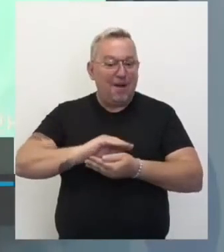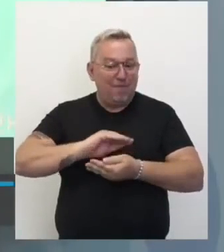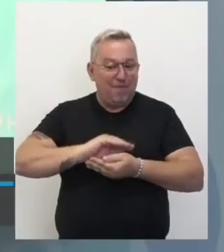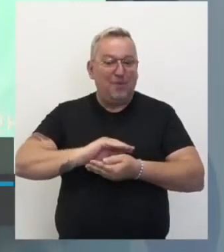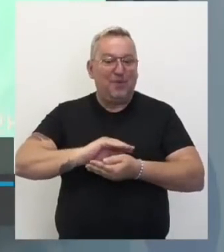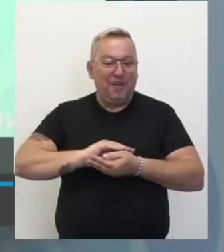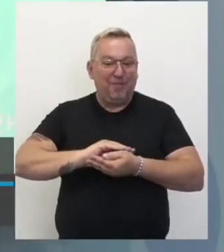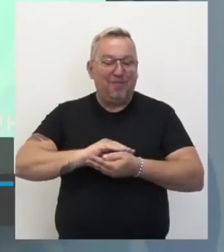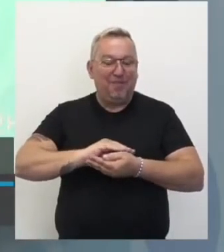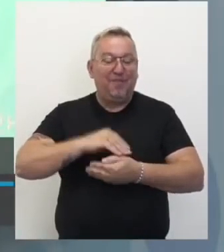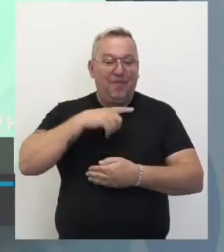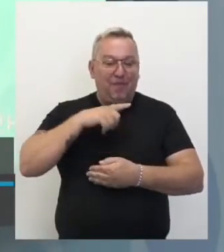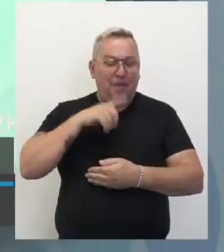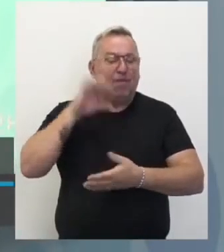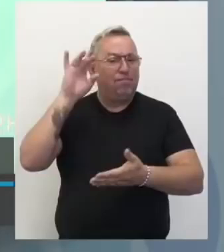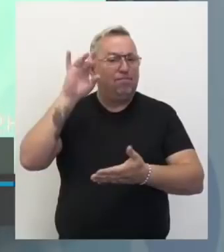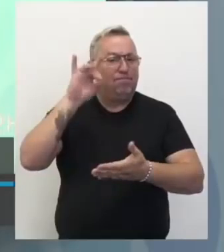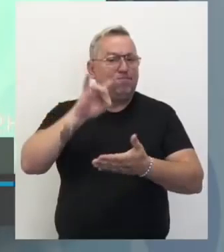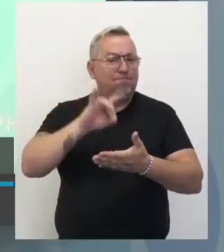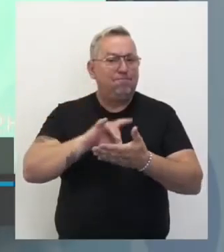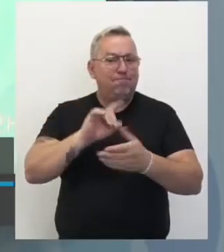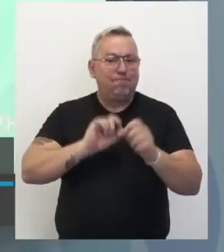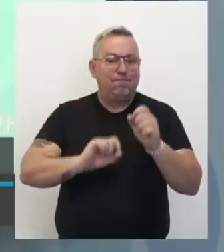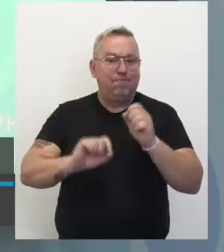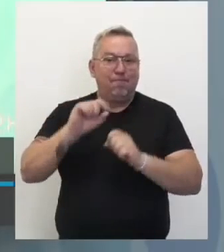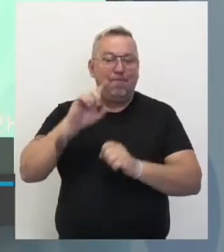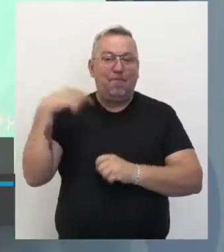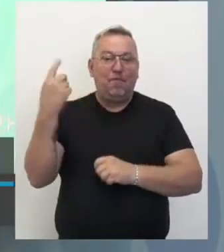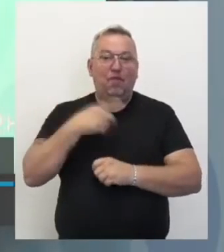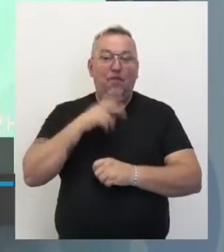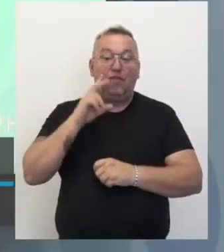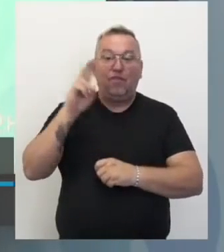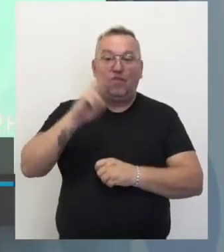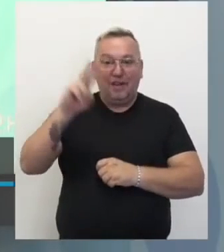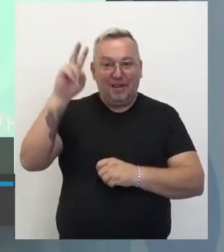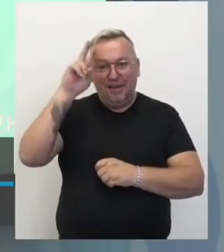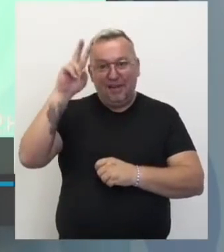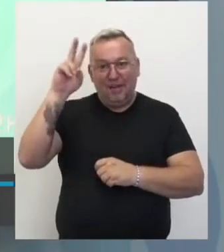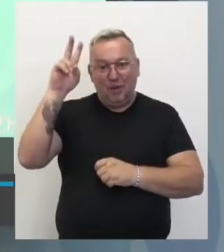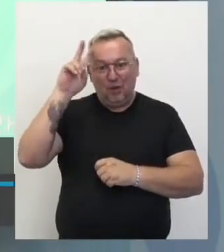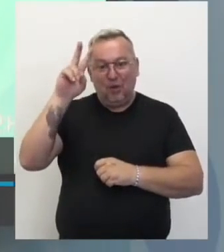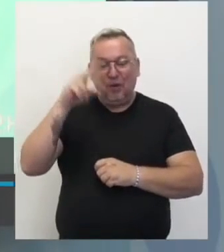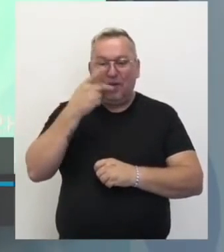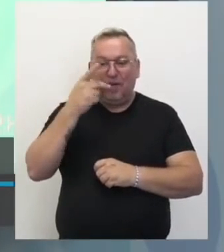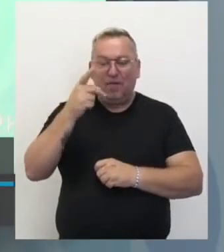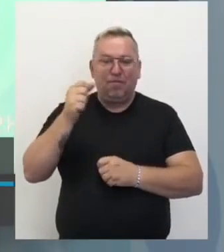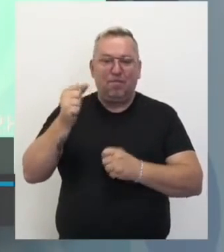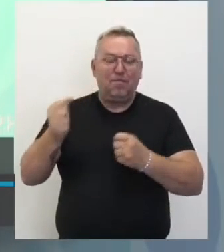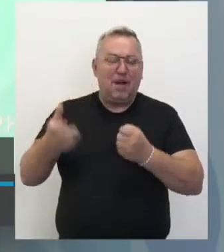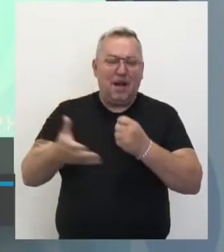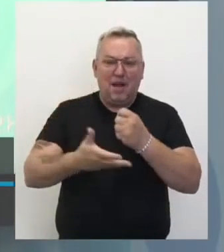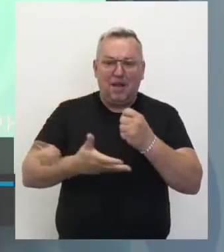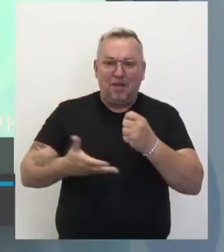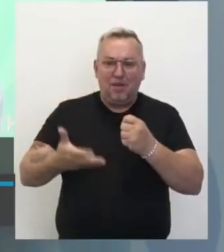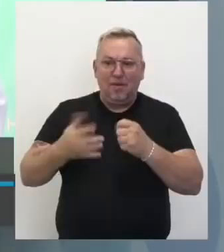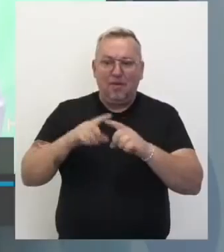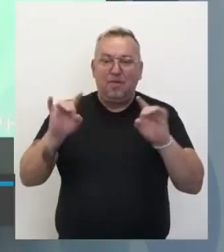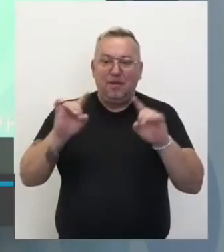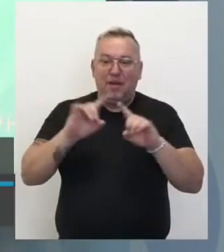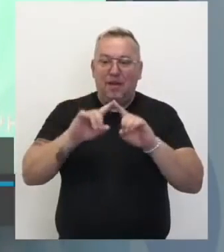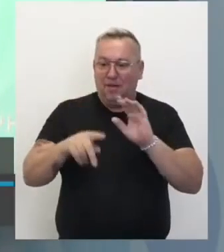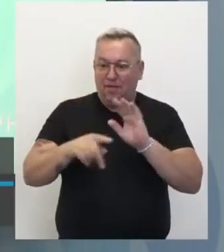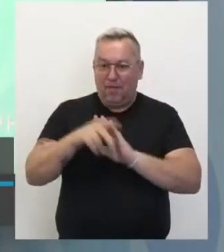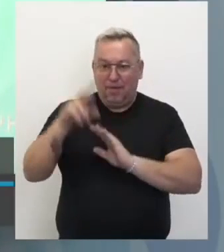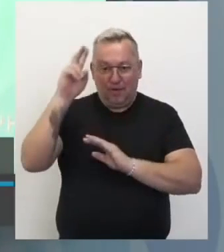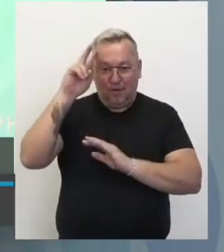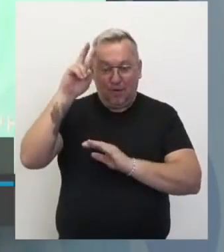assim, existe realmente essa questão... se a gente pegar aí na história, né, lógico que eu vou falar bem por cima, não é minha especialidade a história,